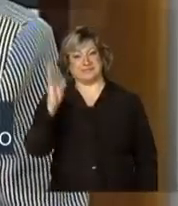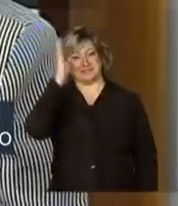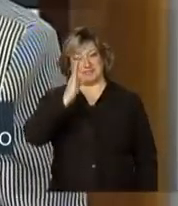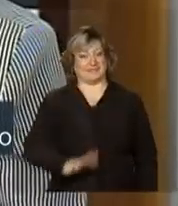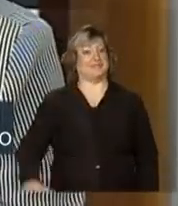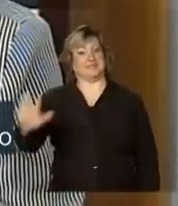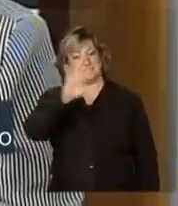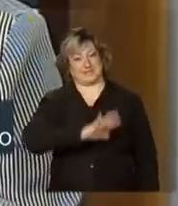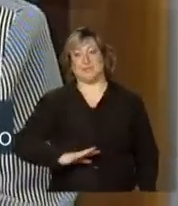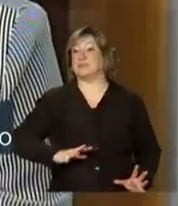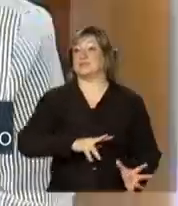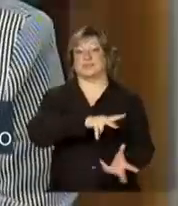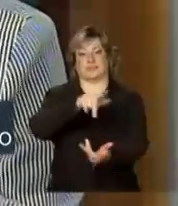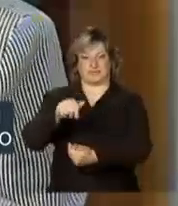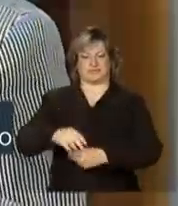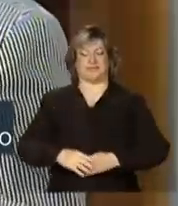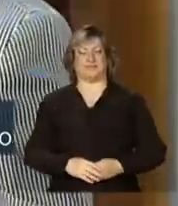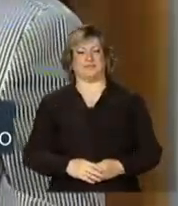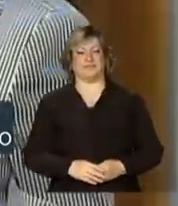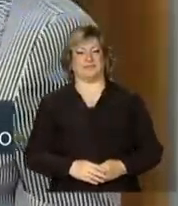brasileira, mundial, não é?